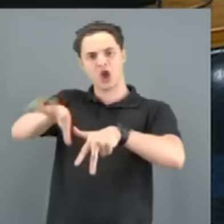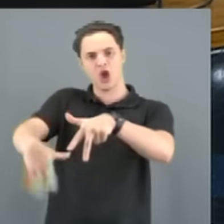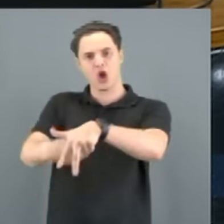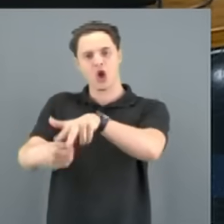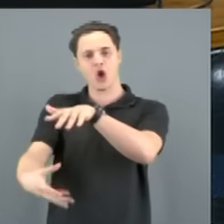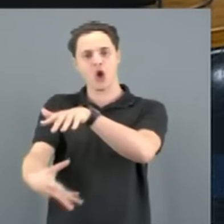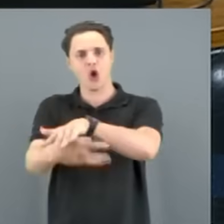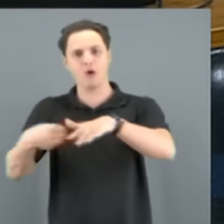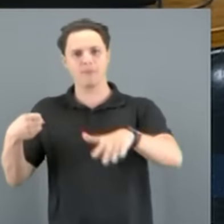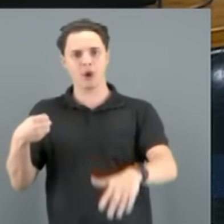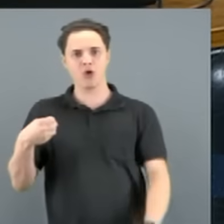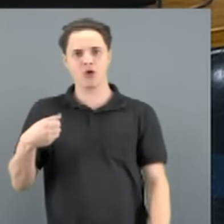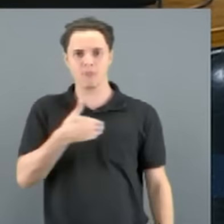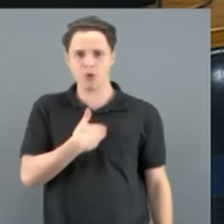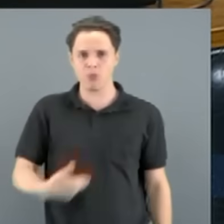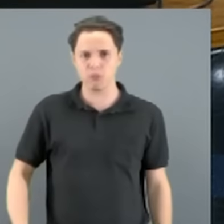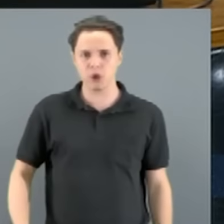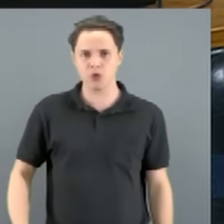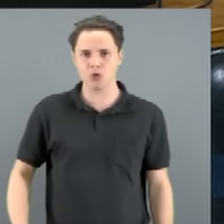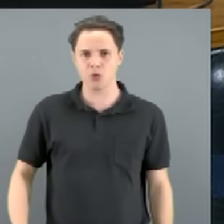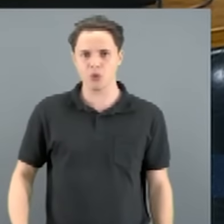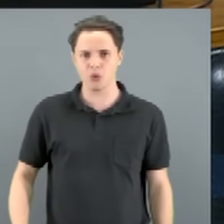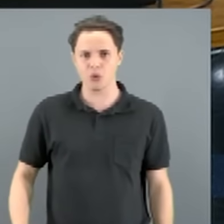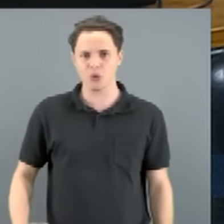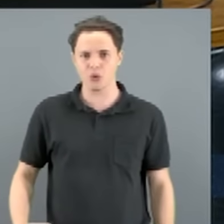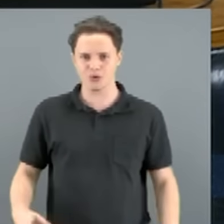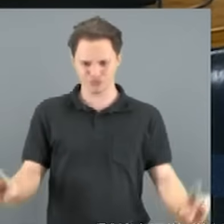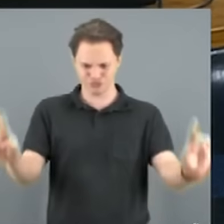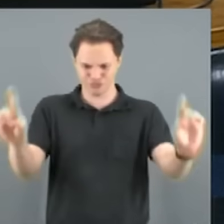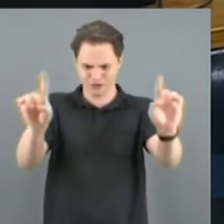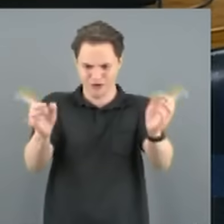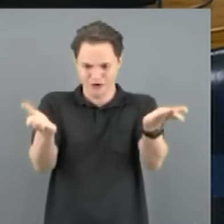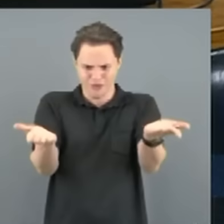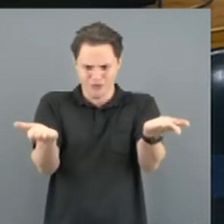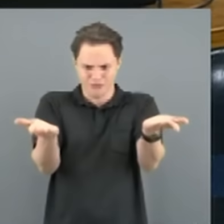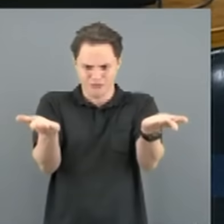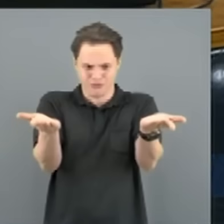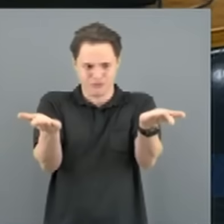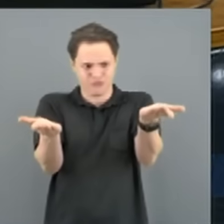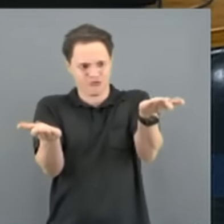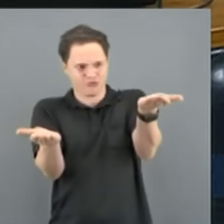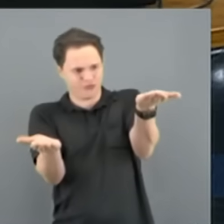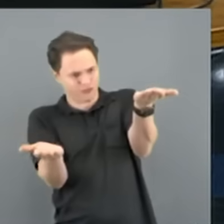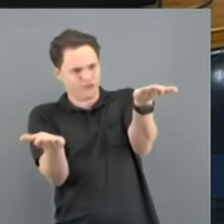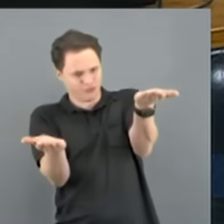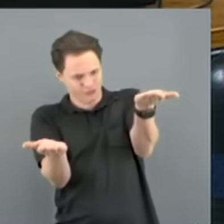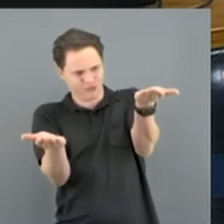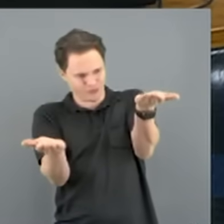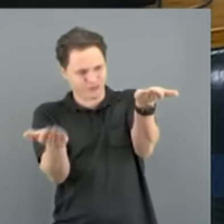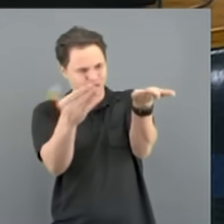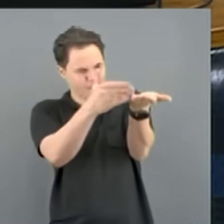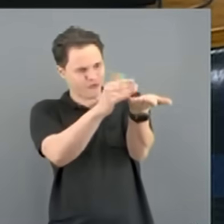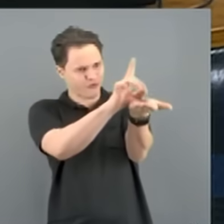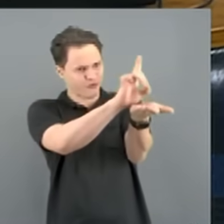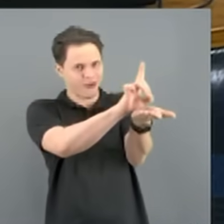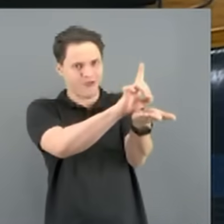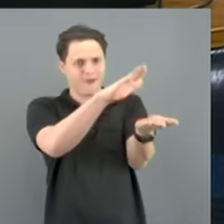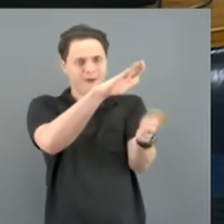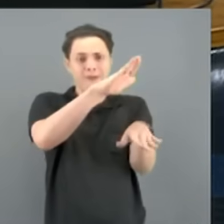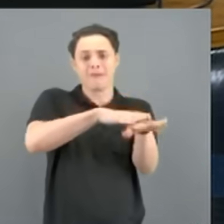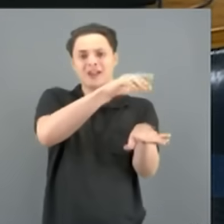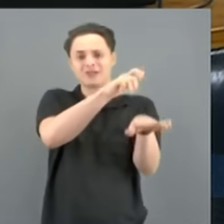públicos você tem um peso maior Olha só esse para a justiça do que José